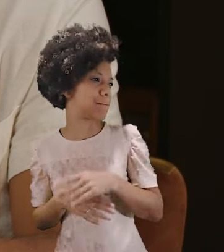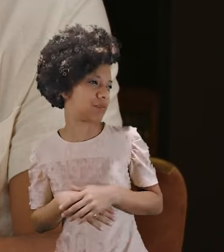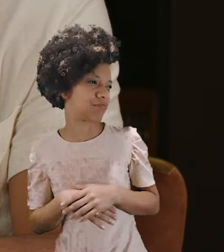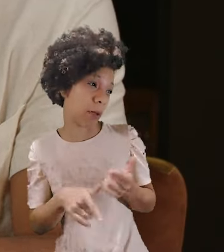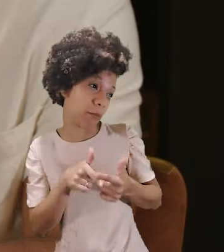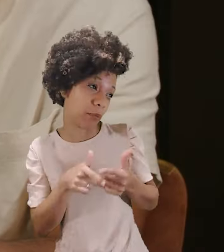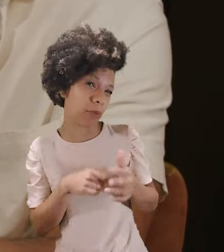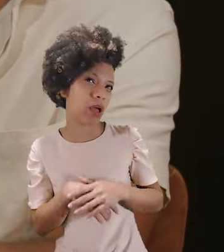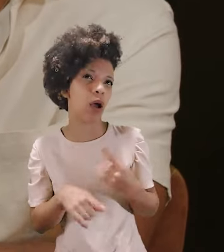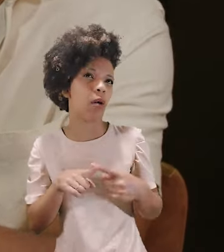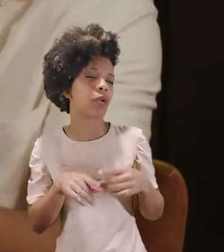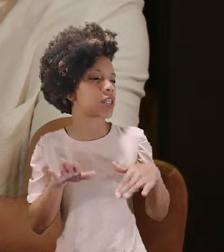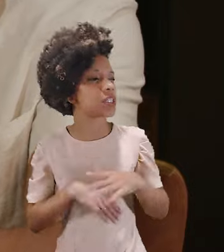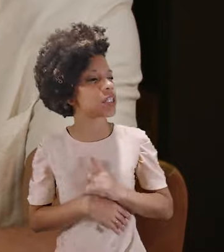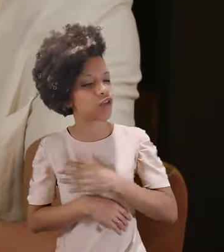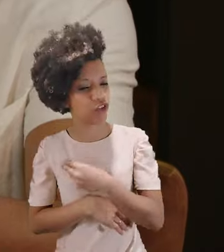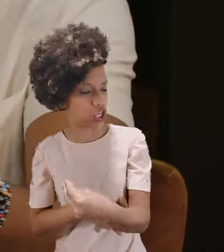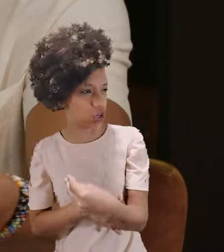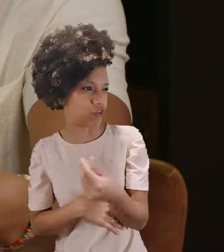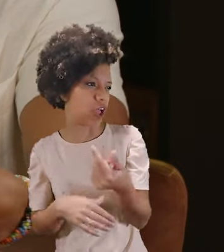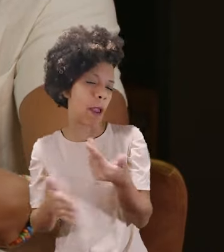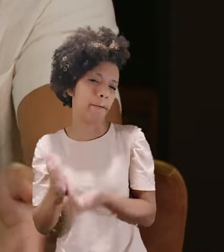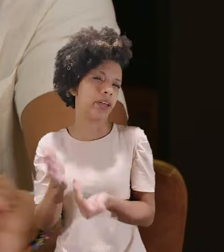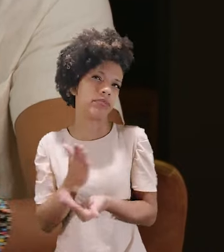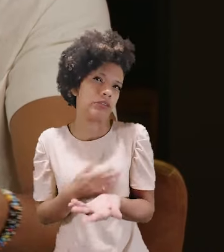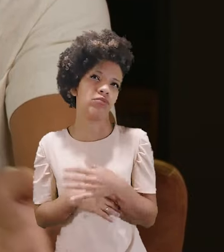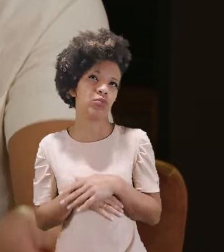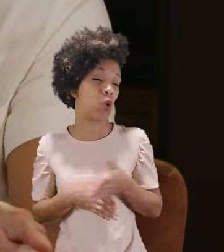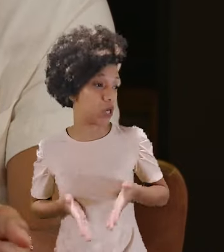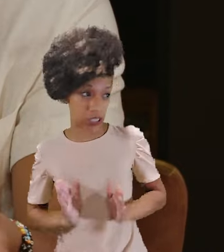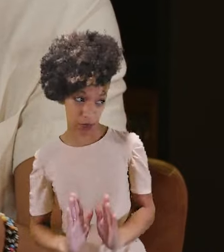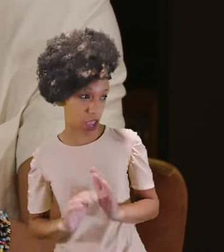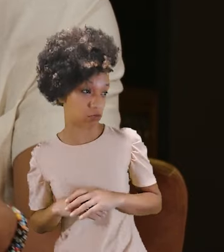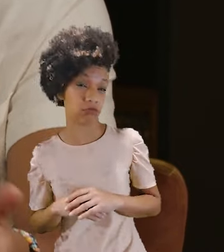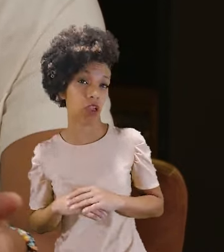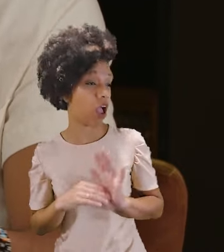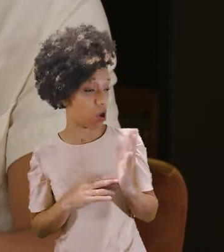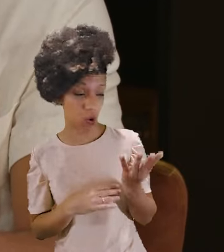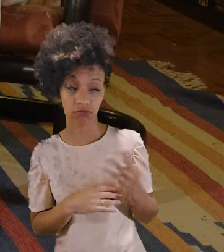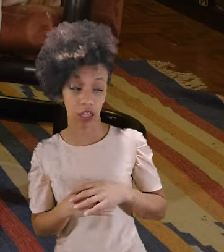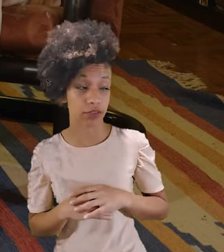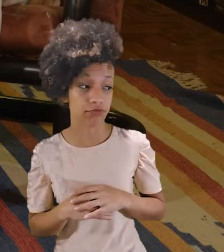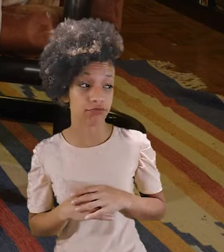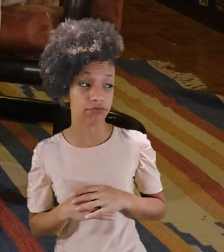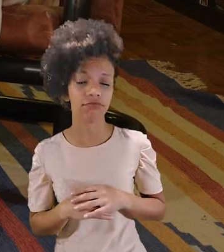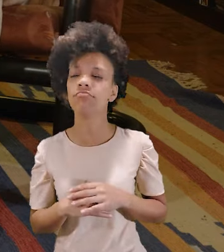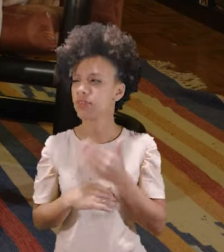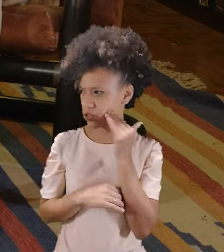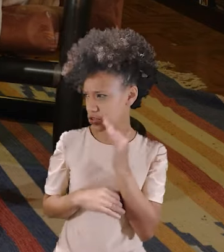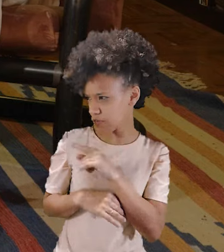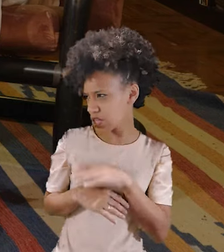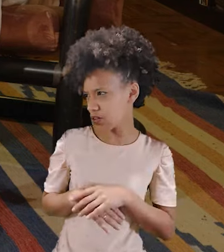problema pelas vezes celular você tem um filho você vai perder esse problema vai perder a Nascimento Filho que acontece esse tipo de coisa sem sim